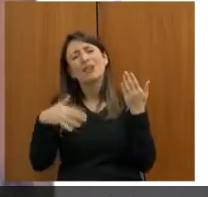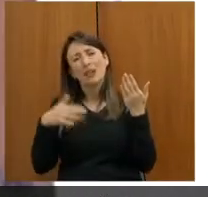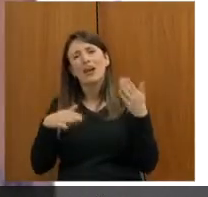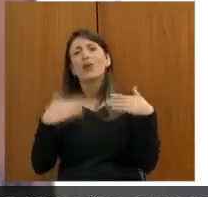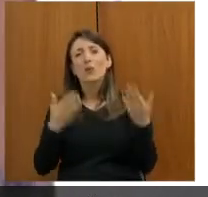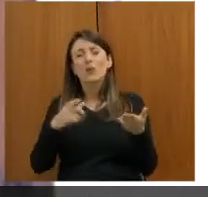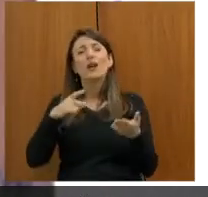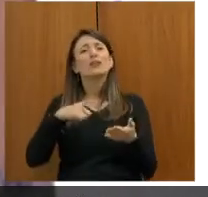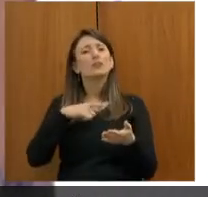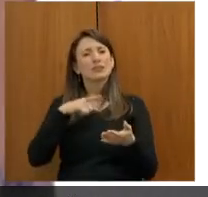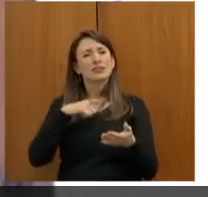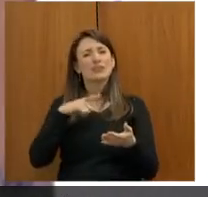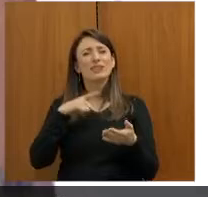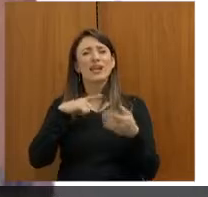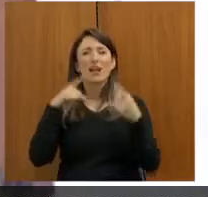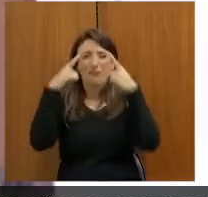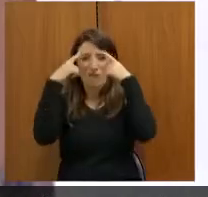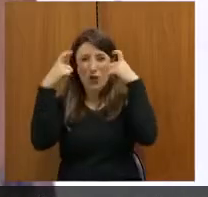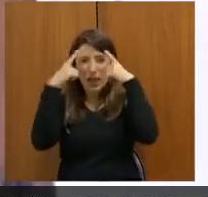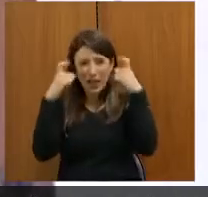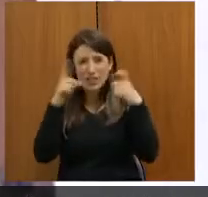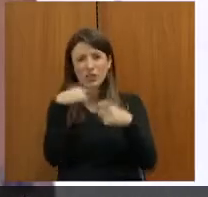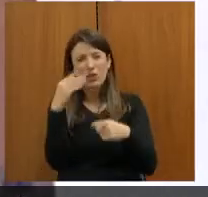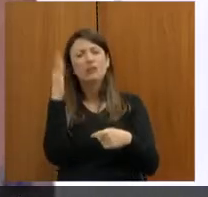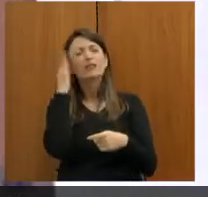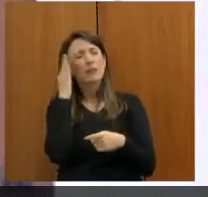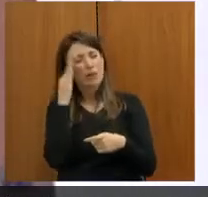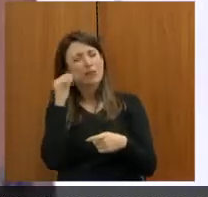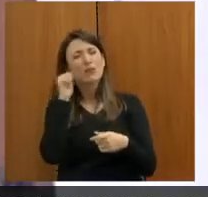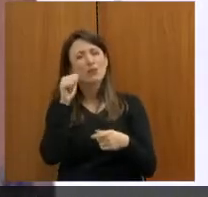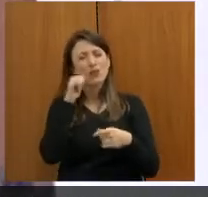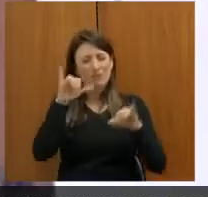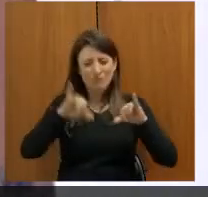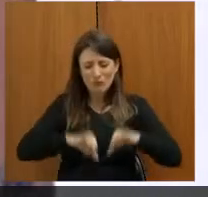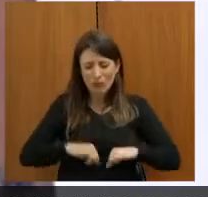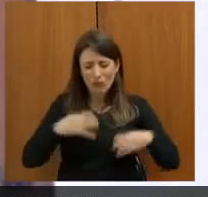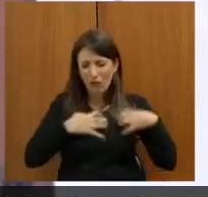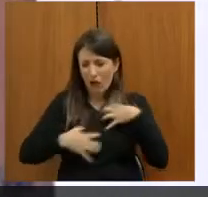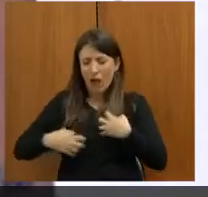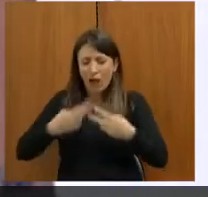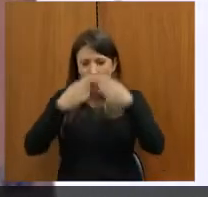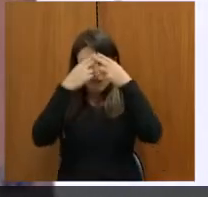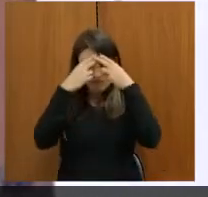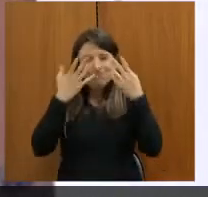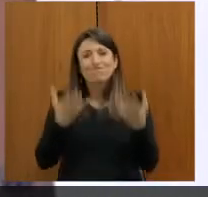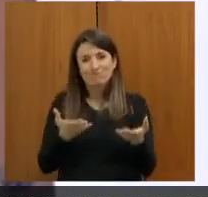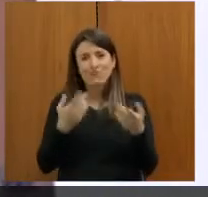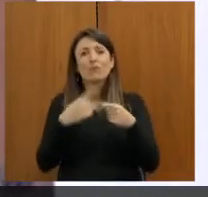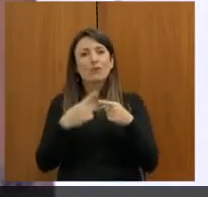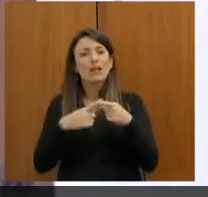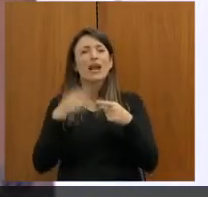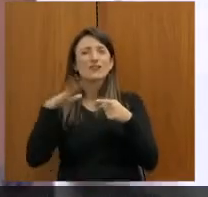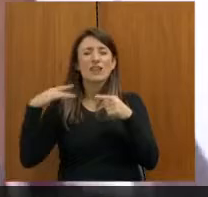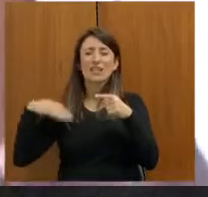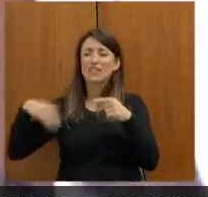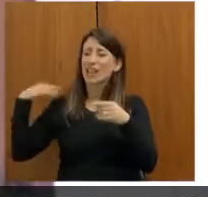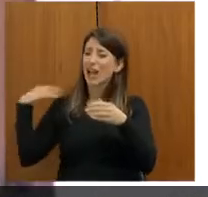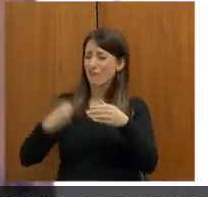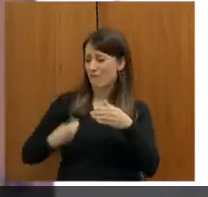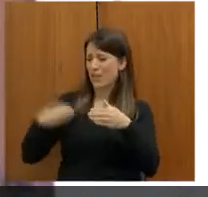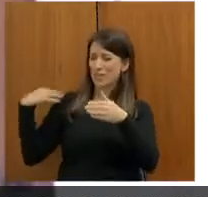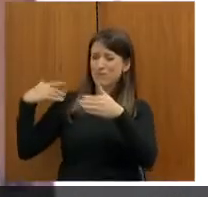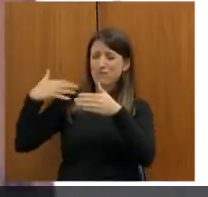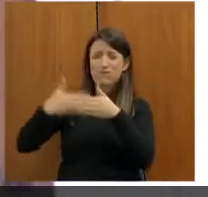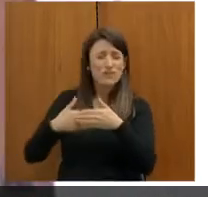violência quando pessoas mulheres são fragilizados Por que ao longo de sua vida né a mulher geralmente ela a violência quando ela